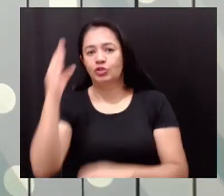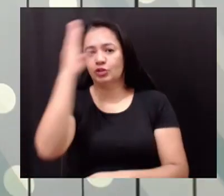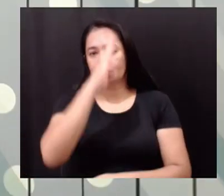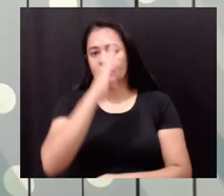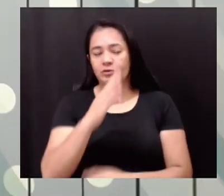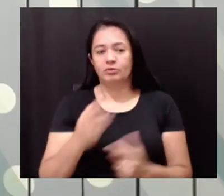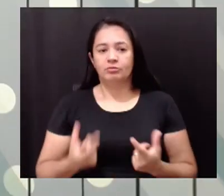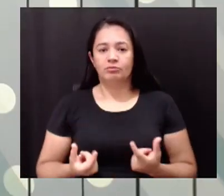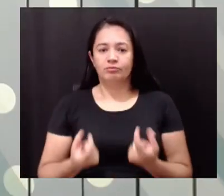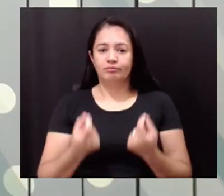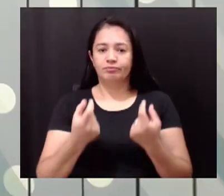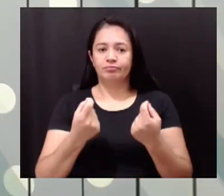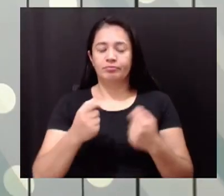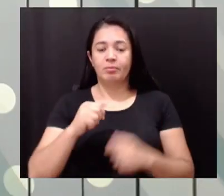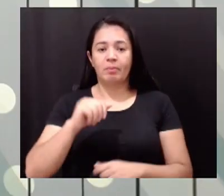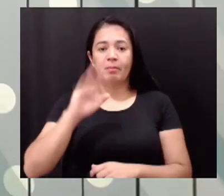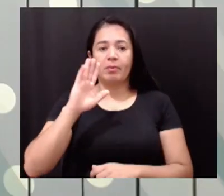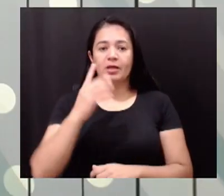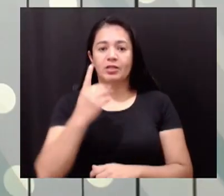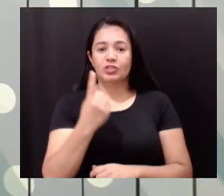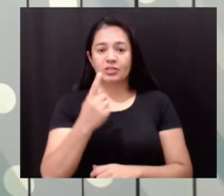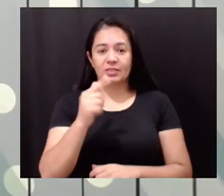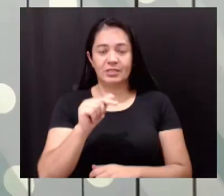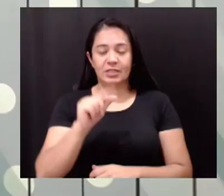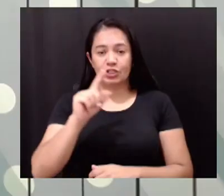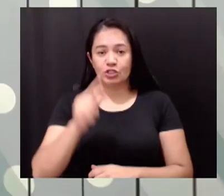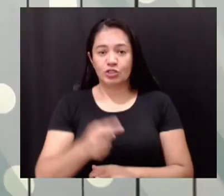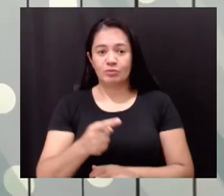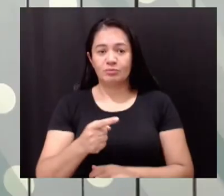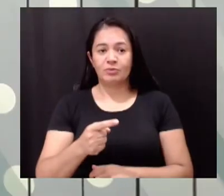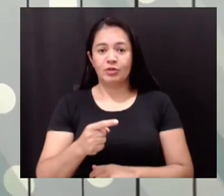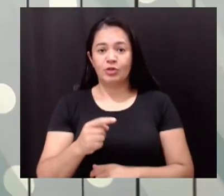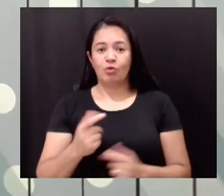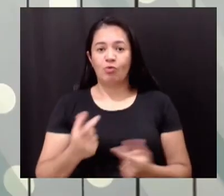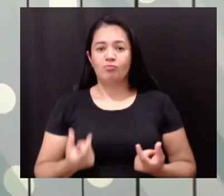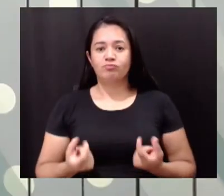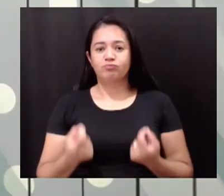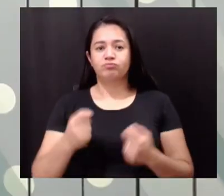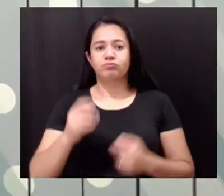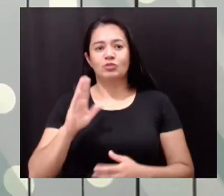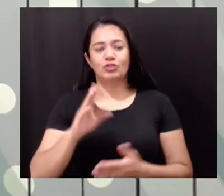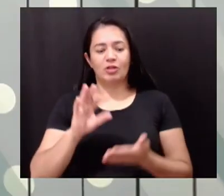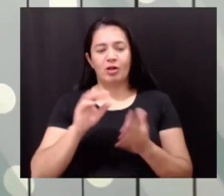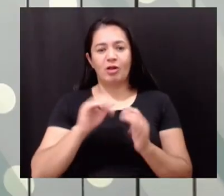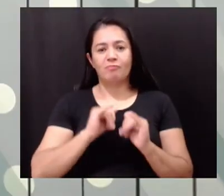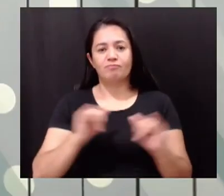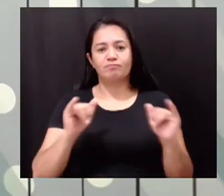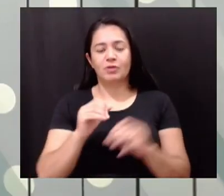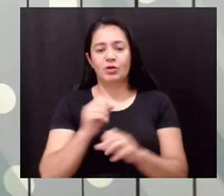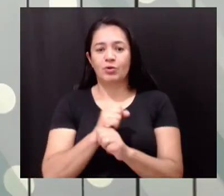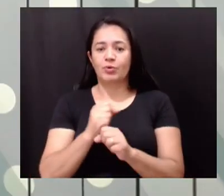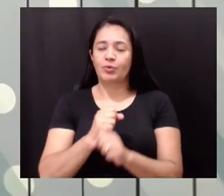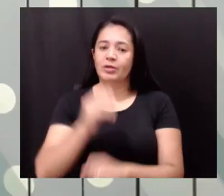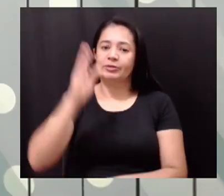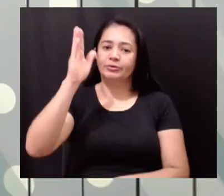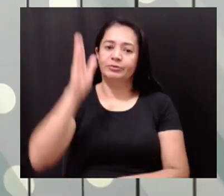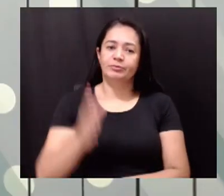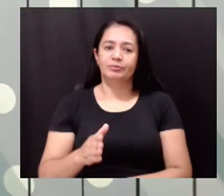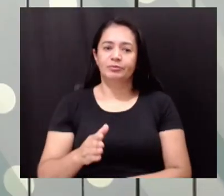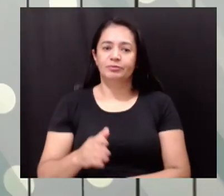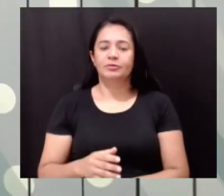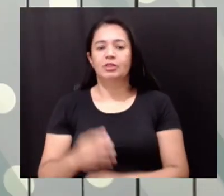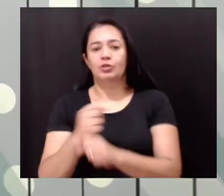de 17 mil novos casos são registrados anualmente no país entre 2023